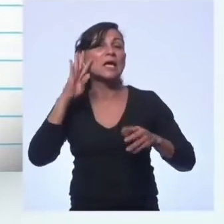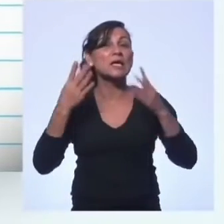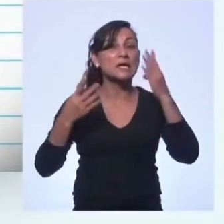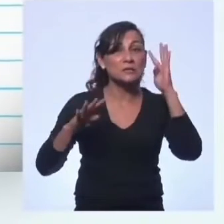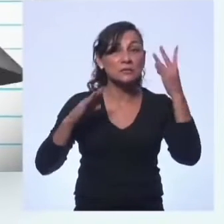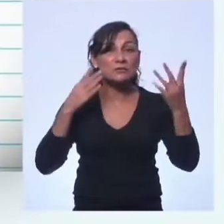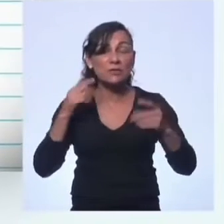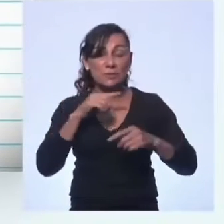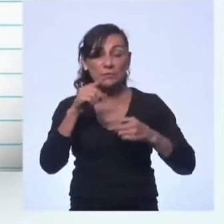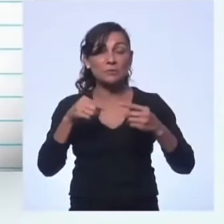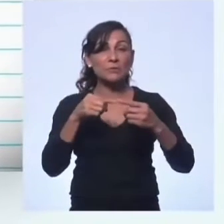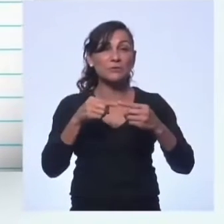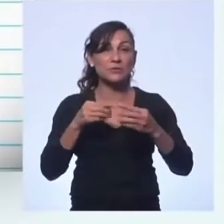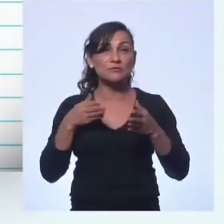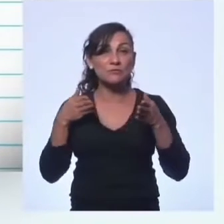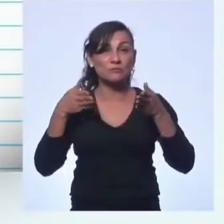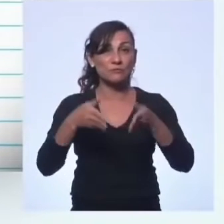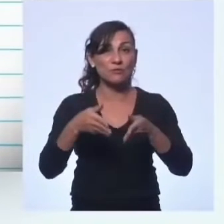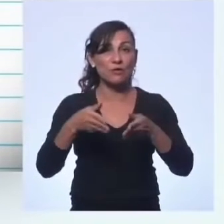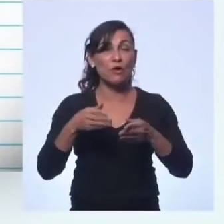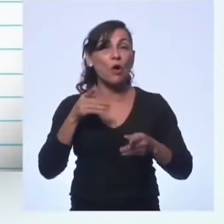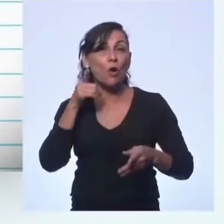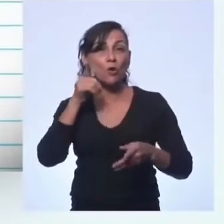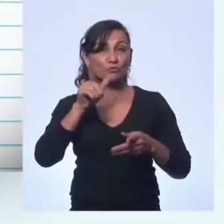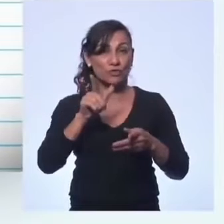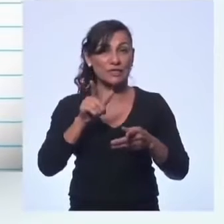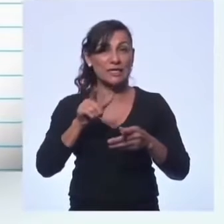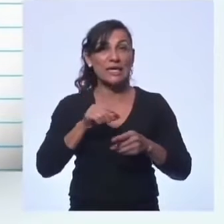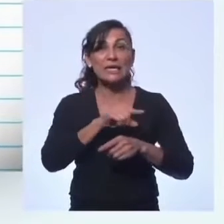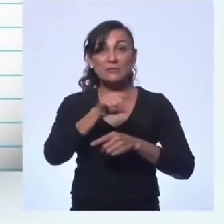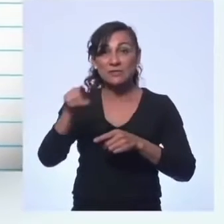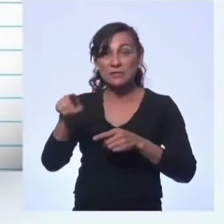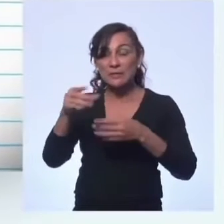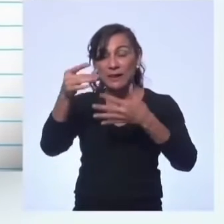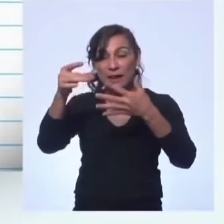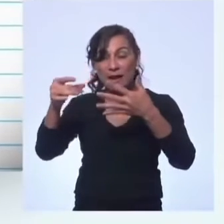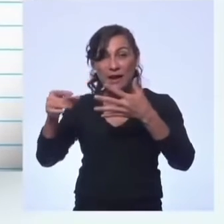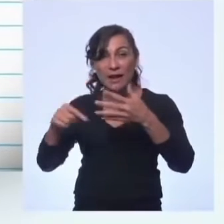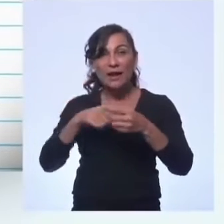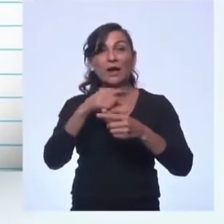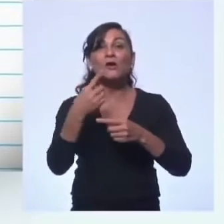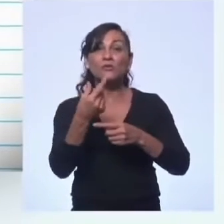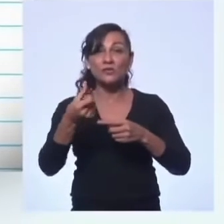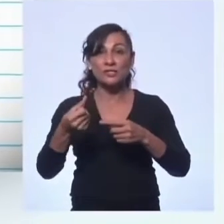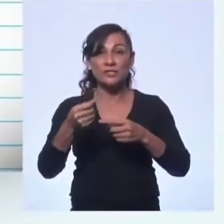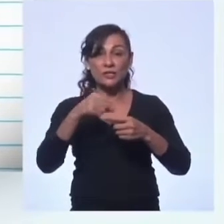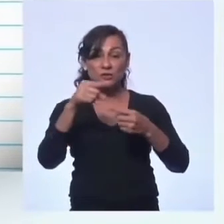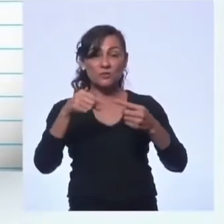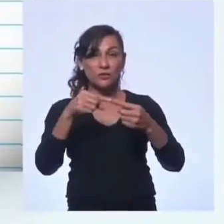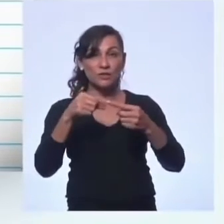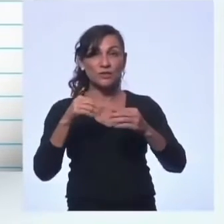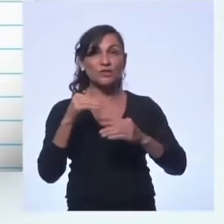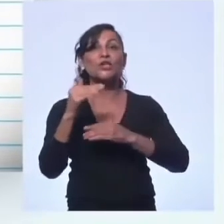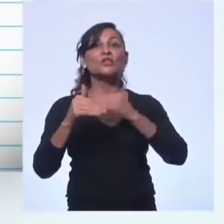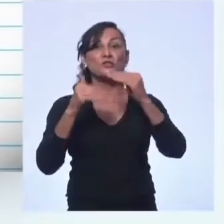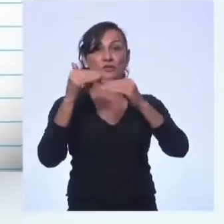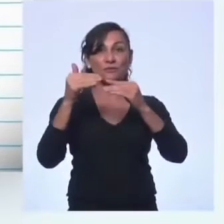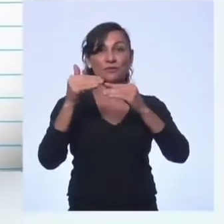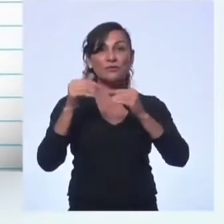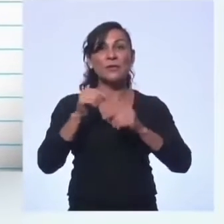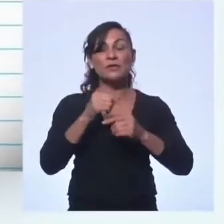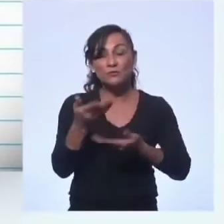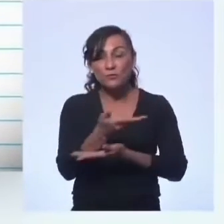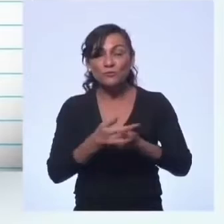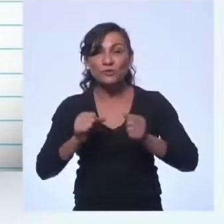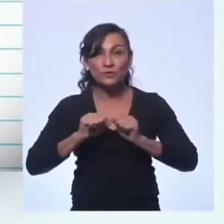objetivo. Ficamos por aqui. Não deixe de conferir os outros 16 Objetivos de Desenvolvimento Sustentável, curtir e